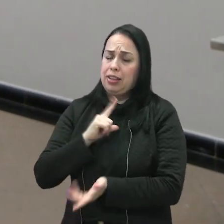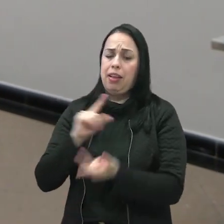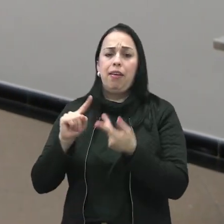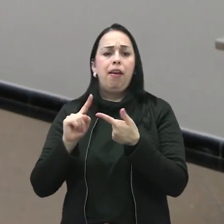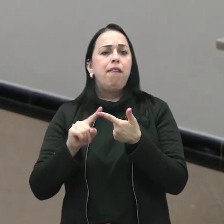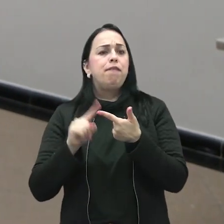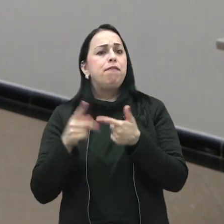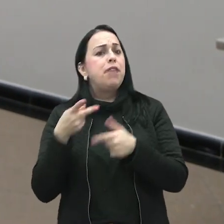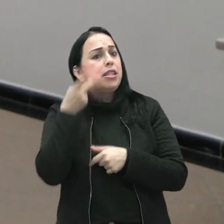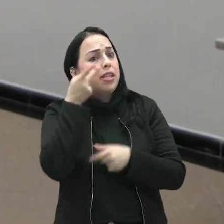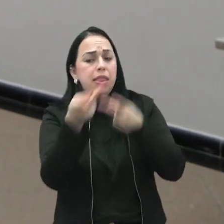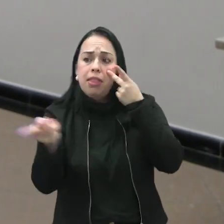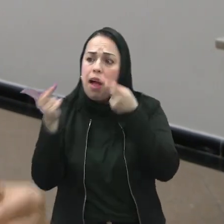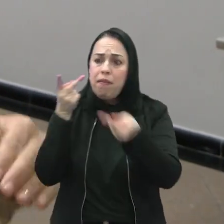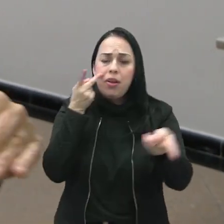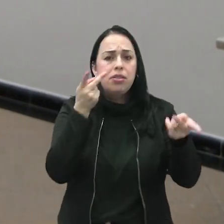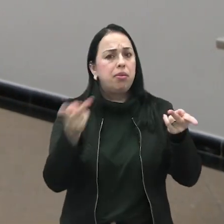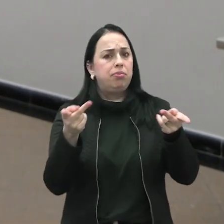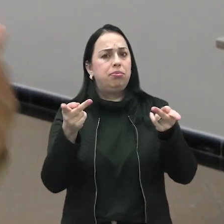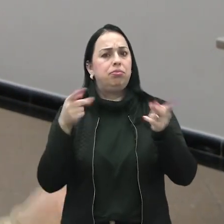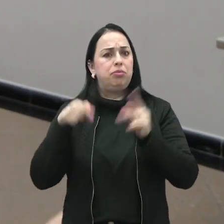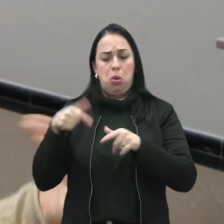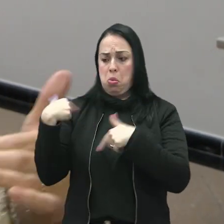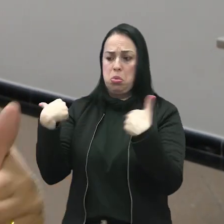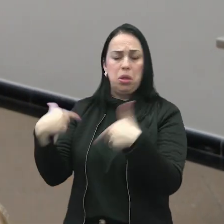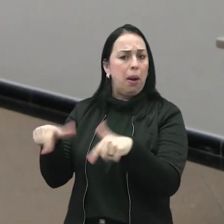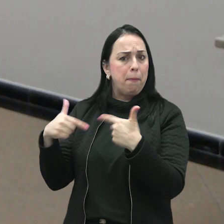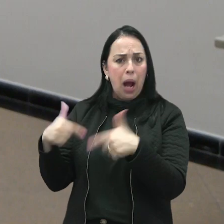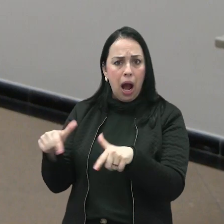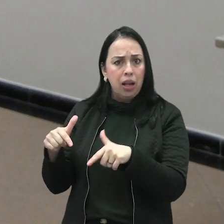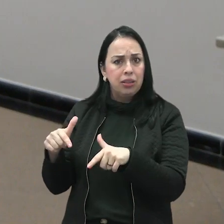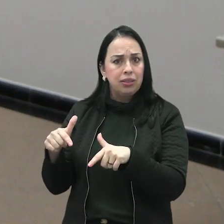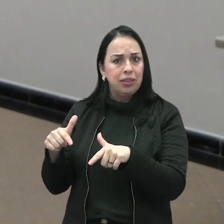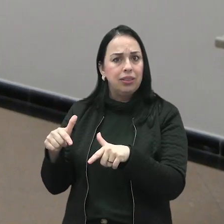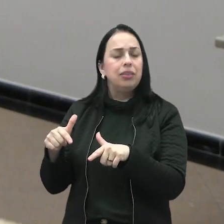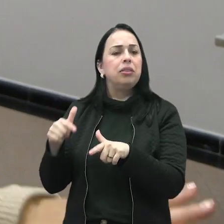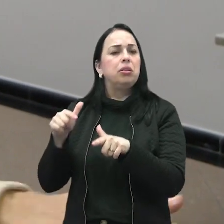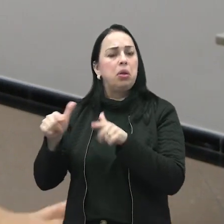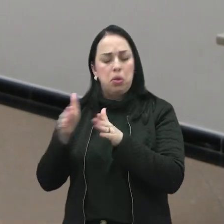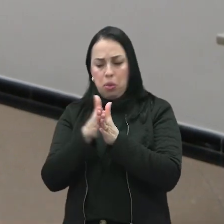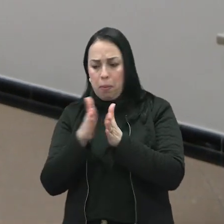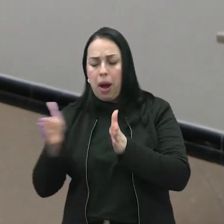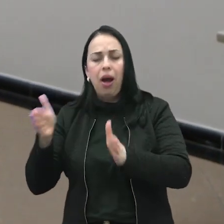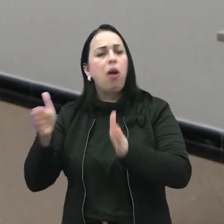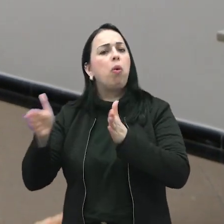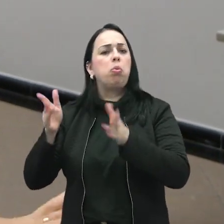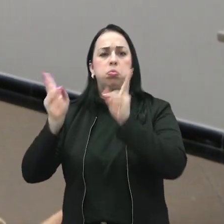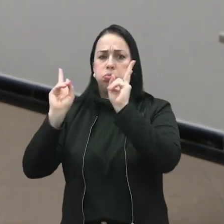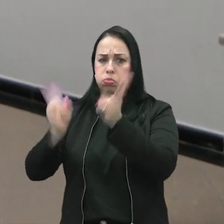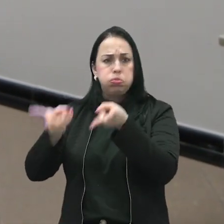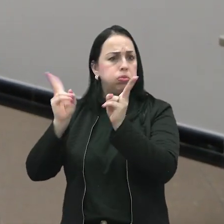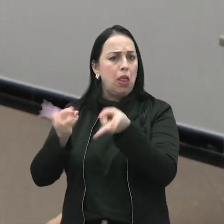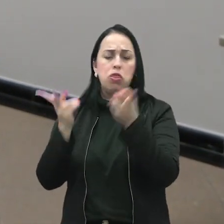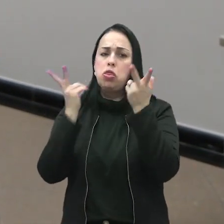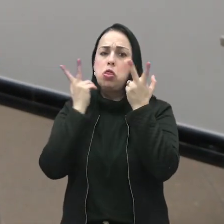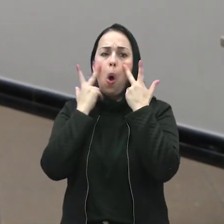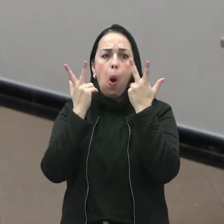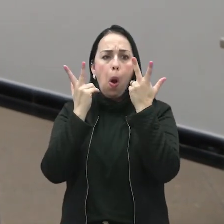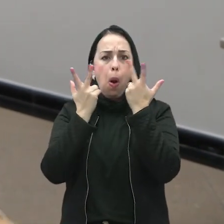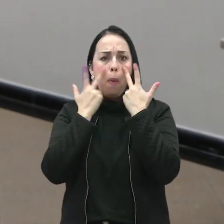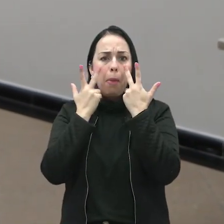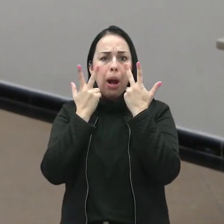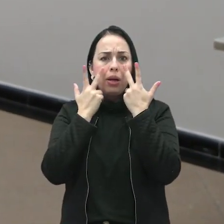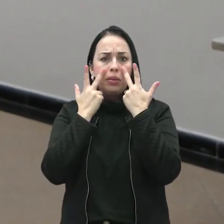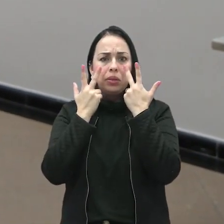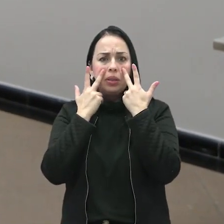agendadas, visitas nos bairros. O andamento, pelo menos dos mandatos, continua